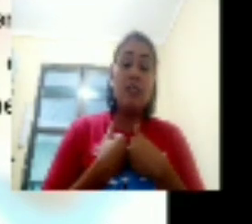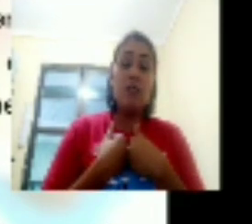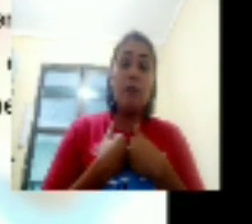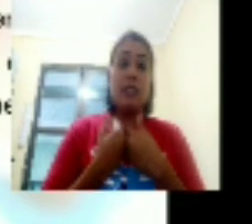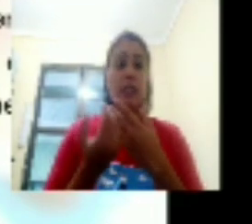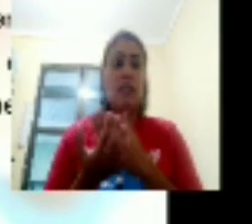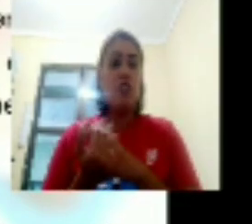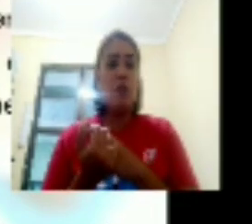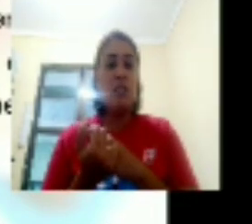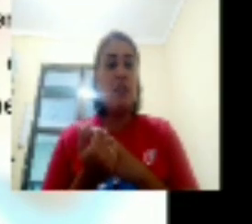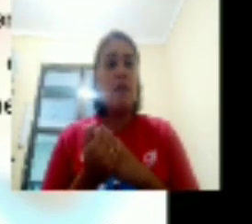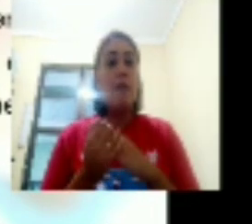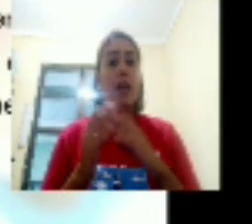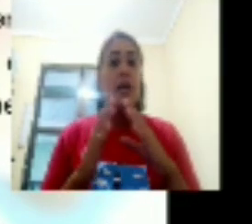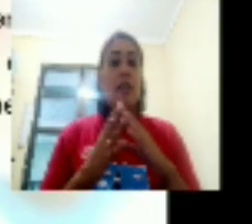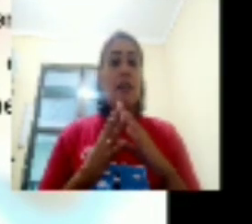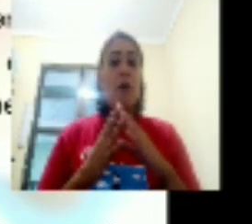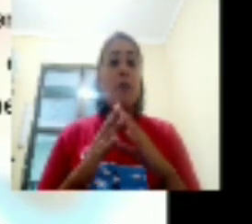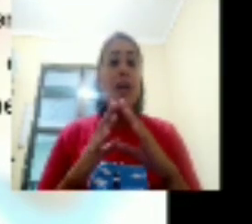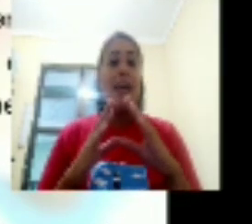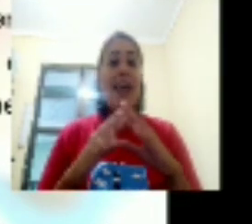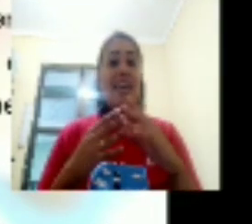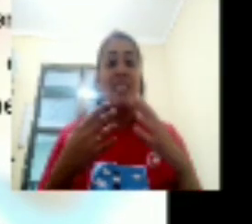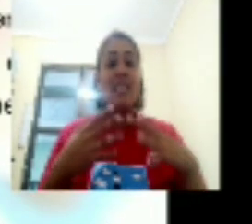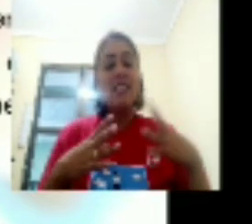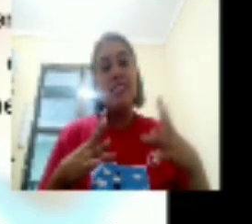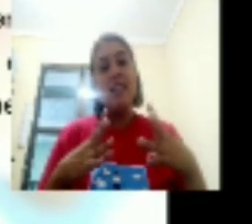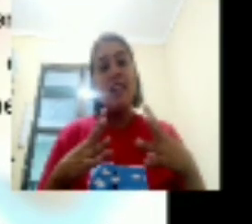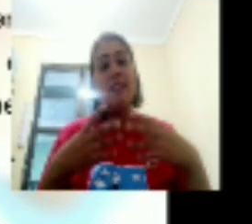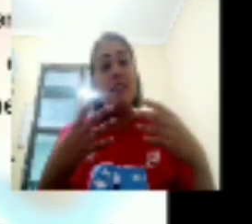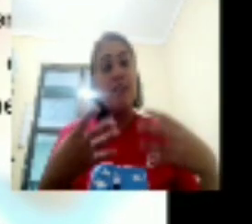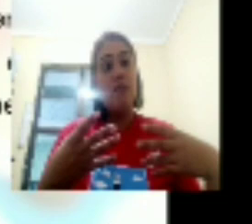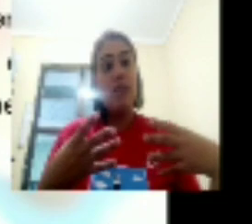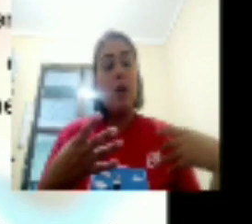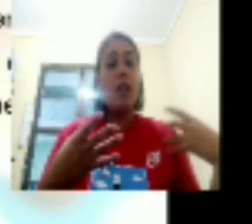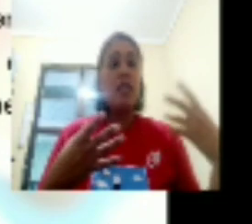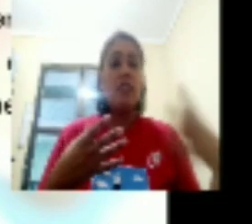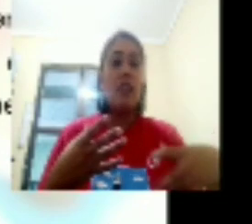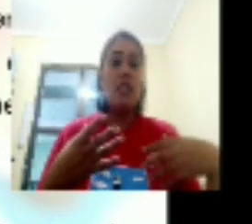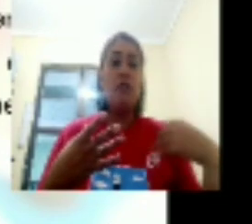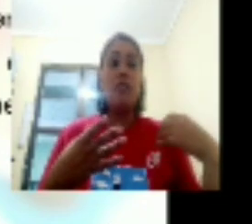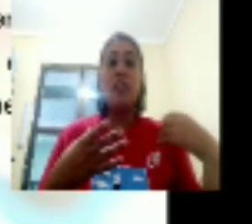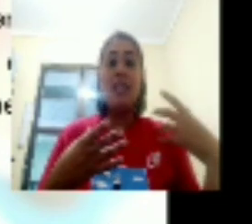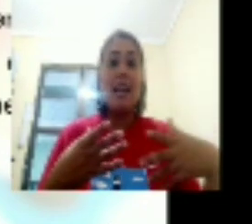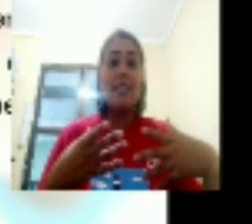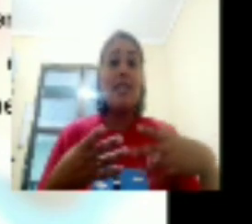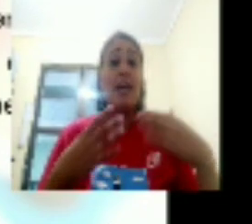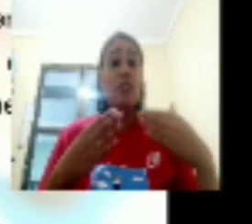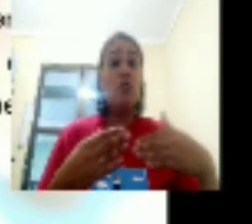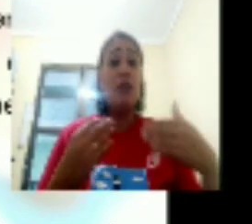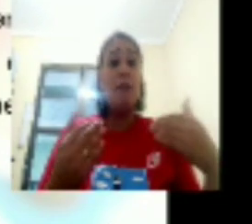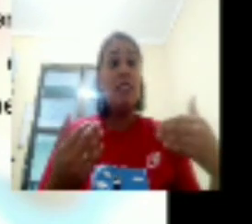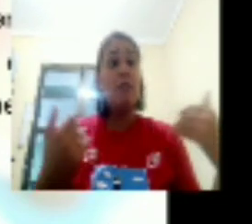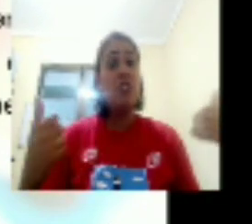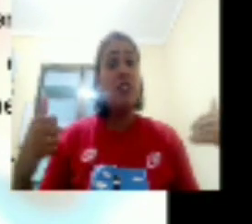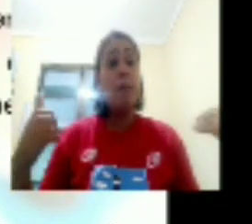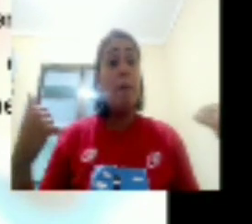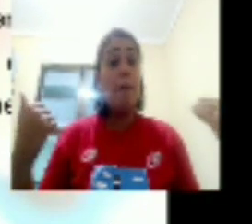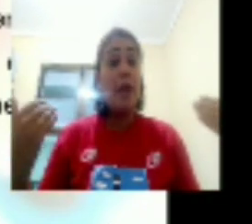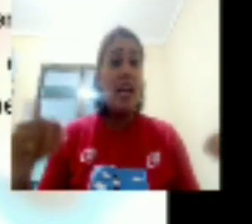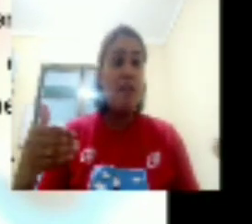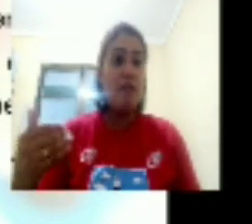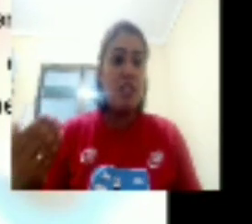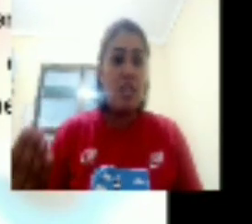ser assintomática e transmitir. Então, essa ação da quarentena, do fica em casa, é justamente para a